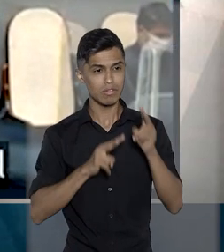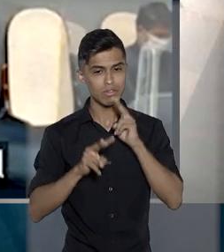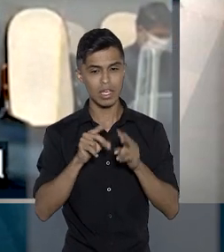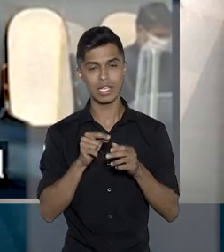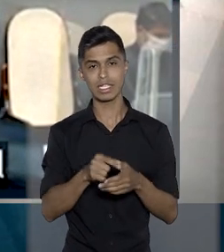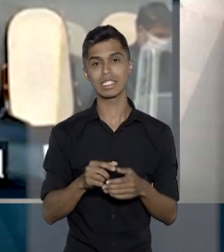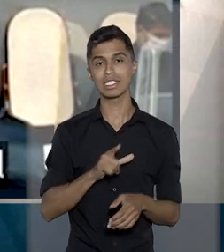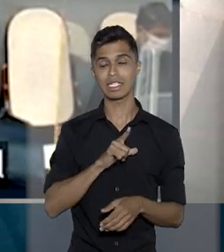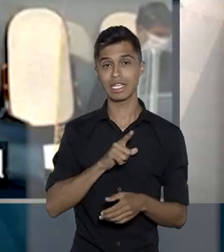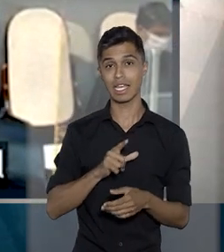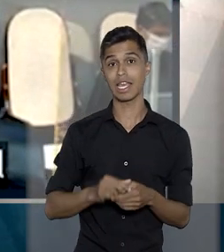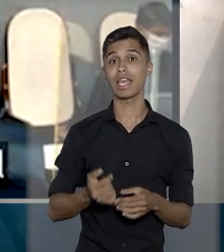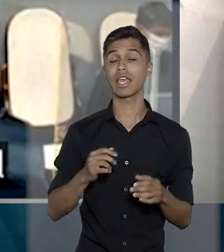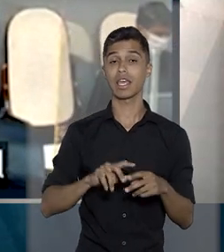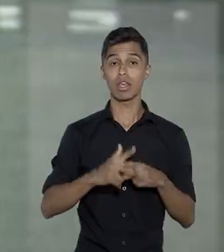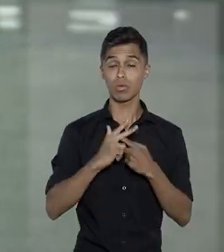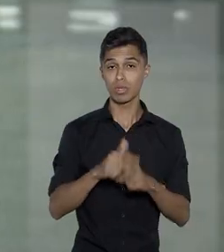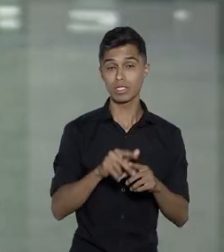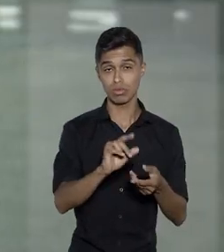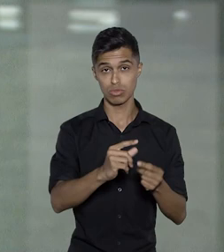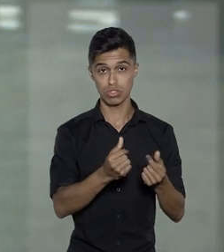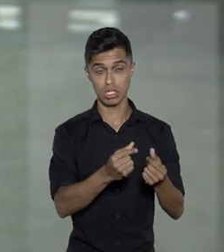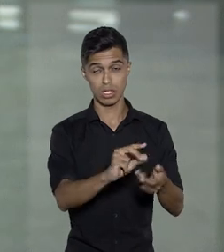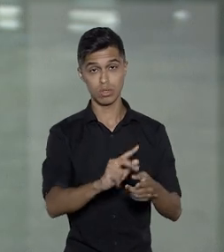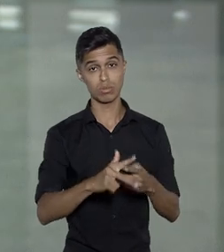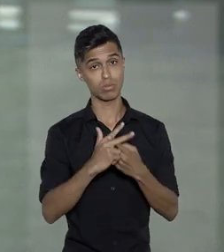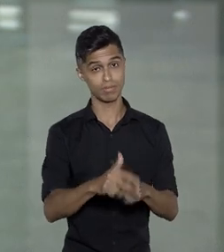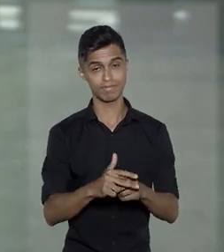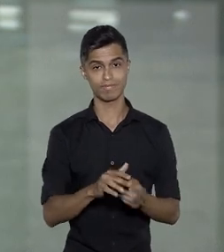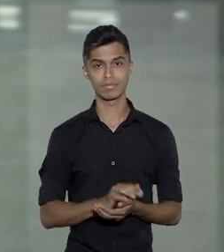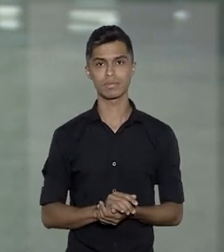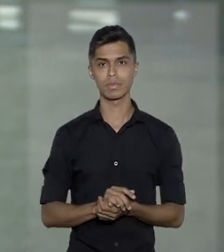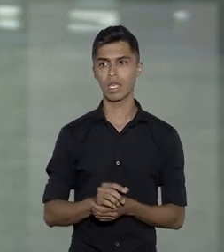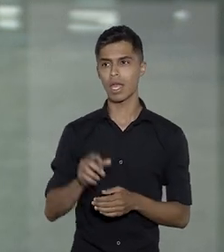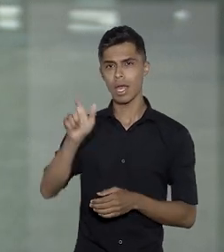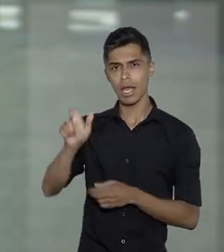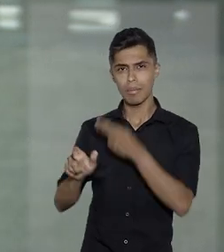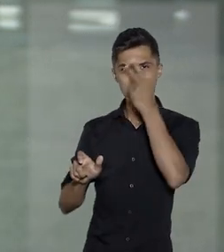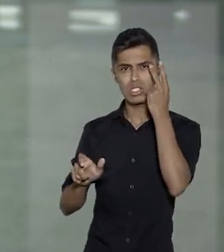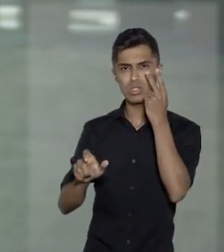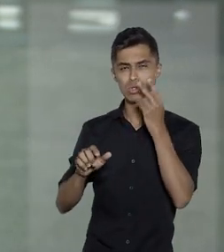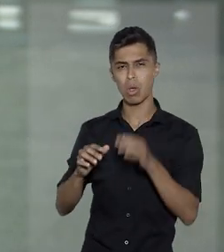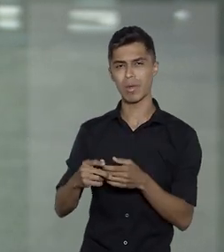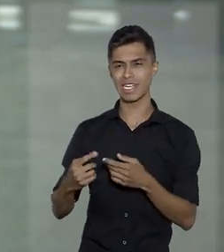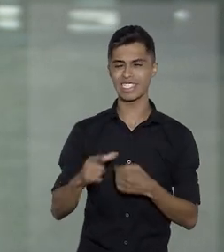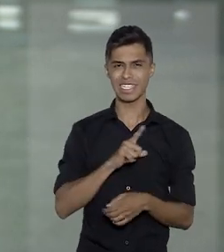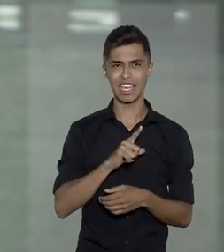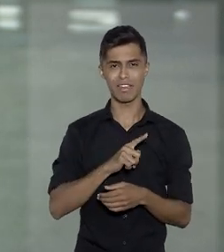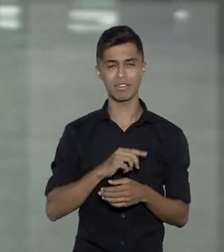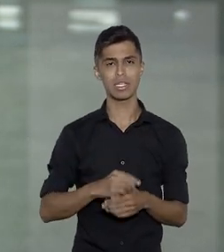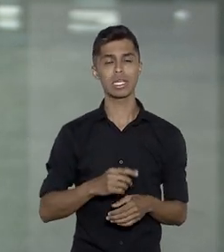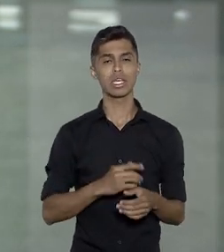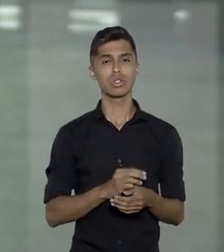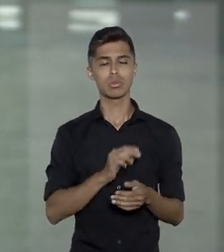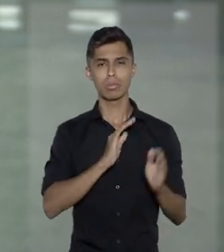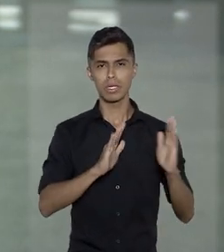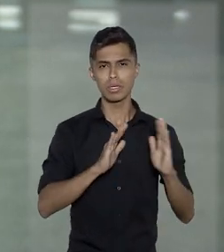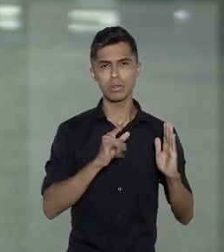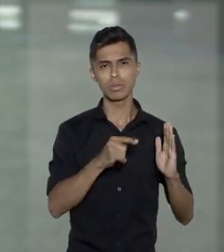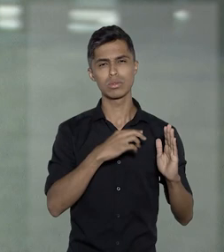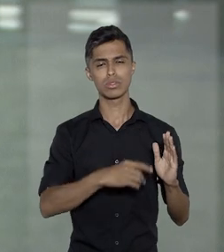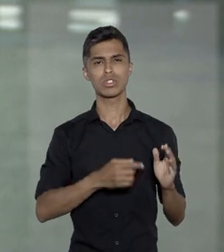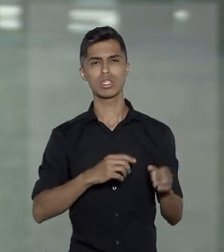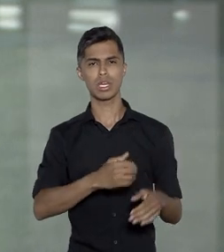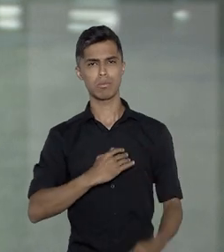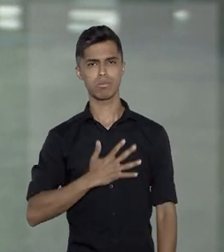correção monetária e juros de mora o caso julgado envolveu um cidadão que sofreu perseguição política durante a ditadura